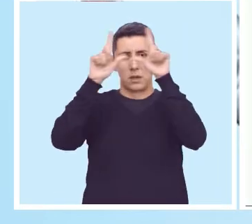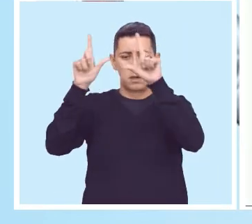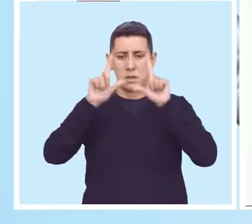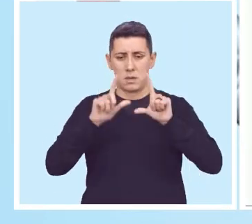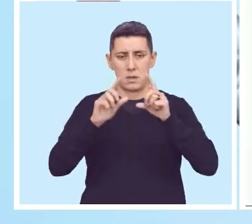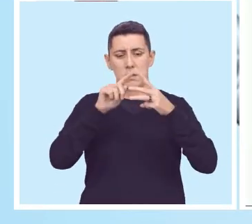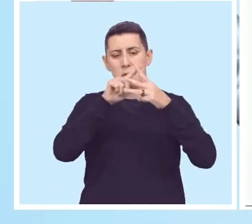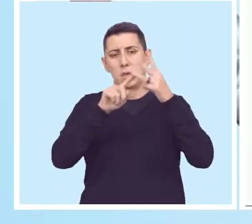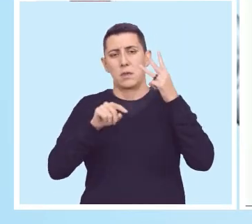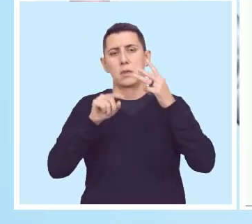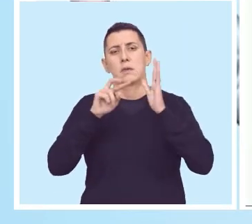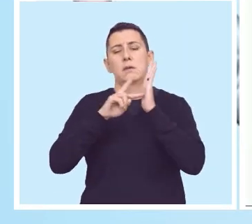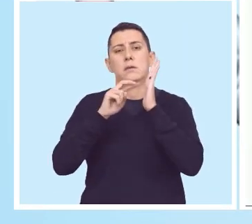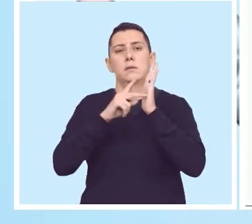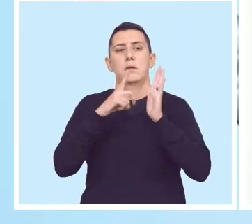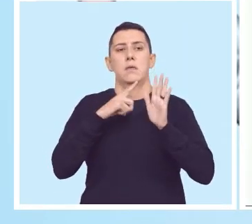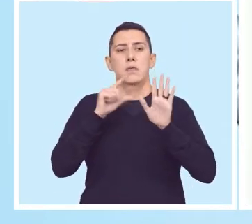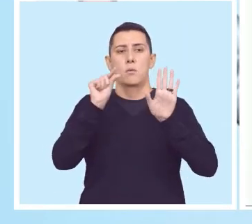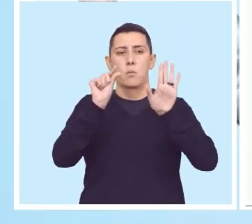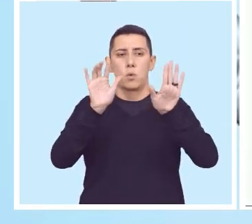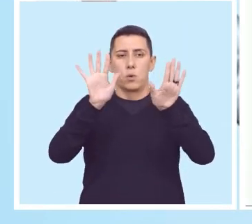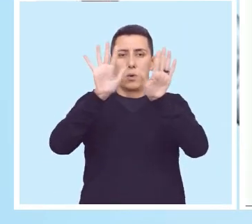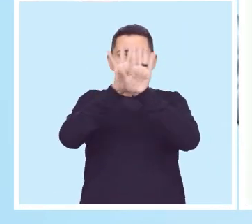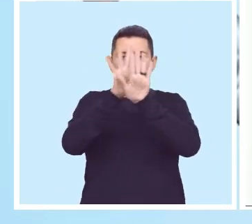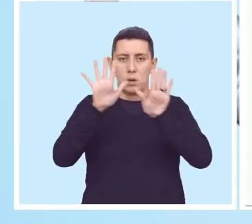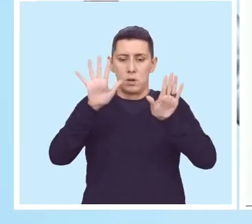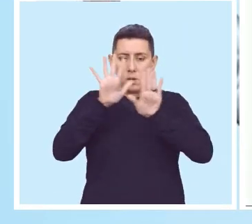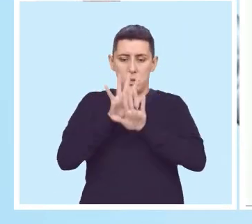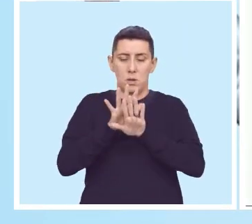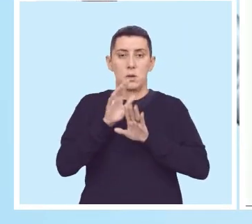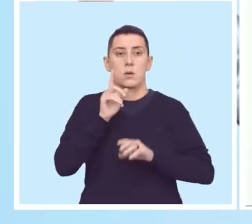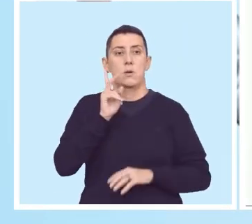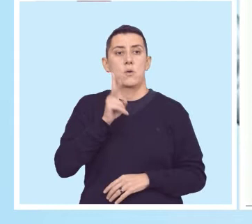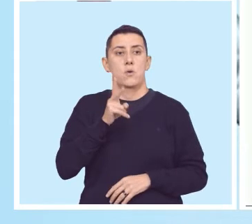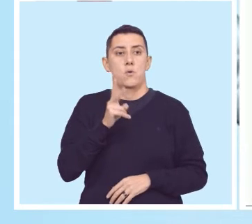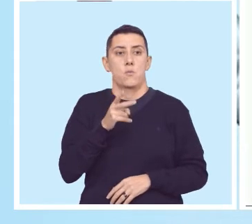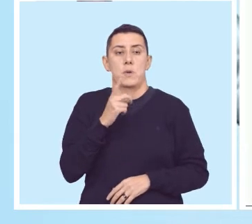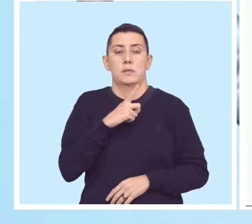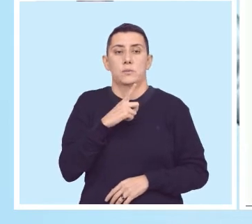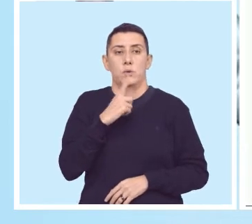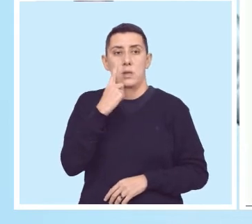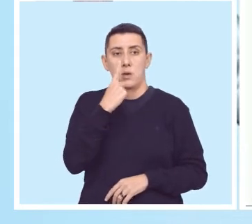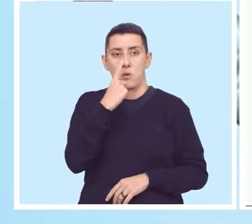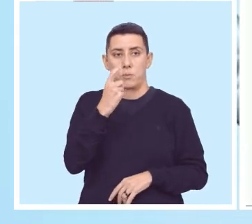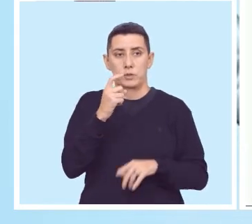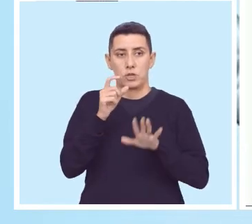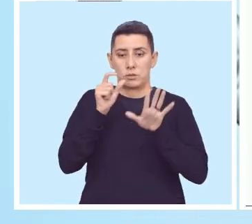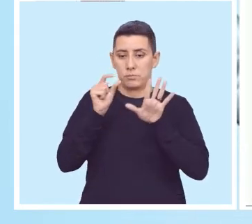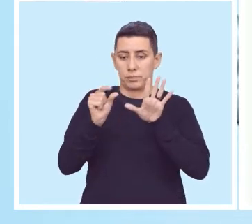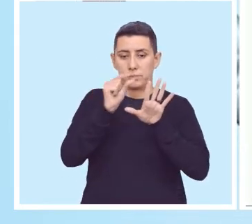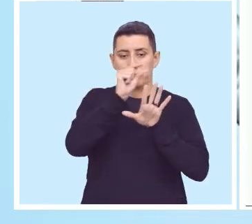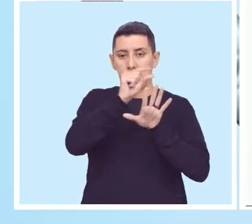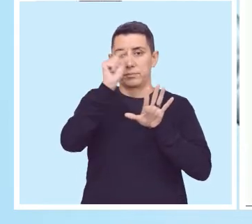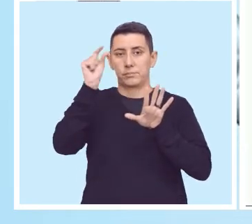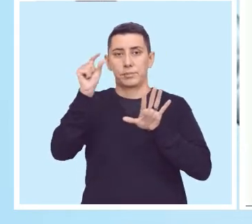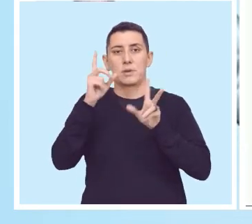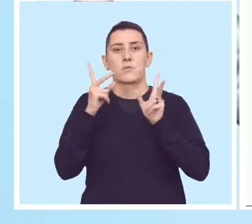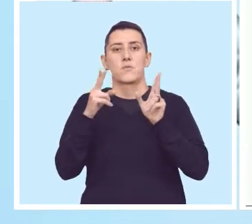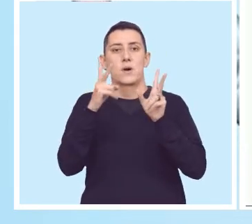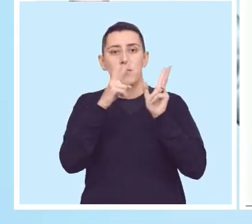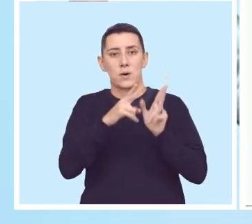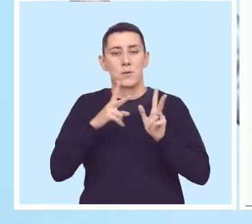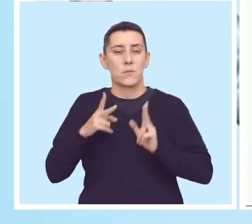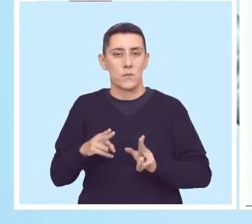têm um determinado nível de sobreposição entre elas. O mesmo objeto ele se repete em cada uma dessas imagens, com uma